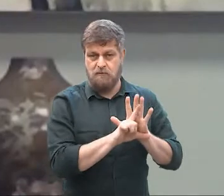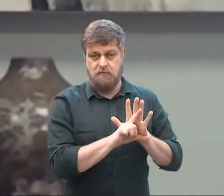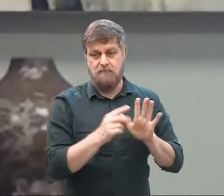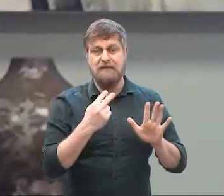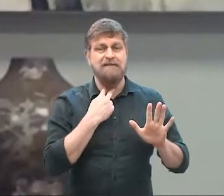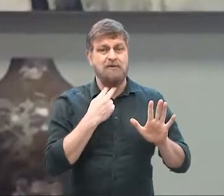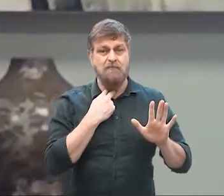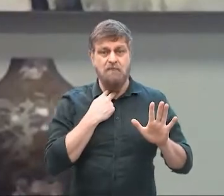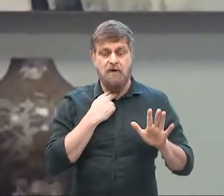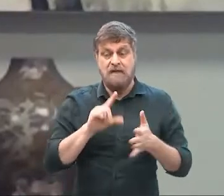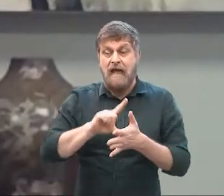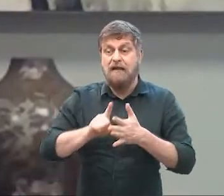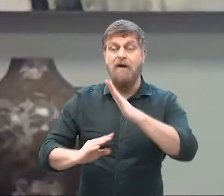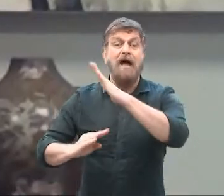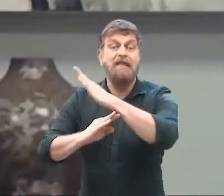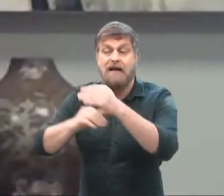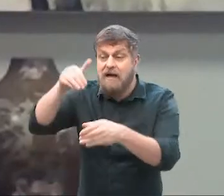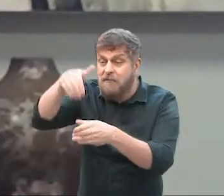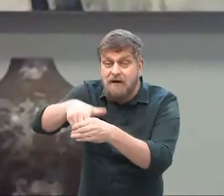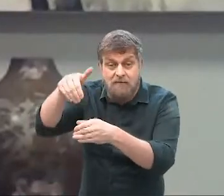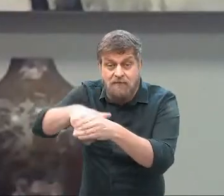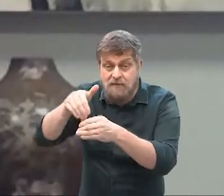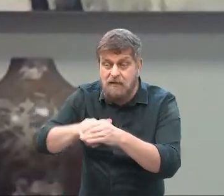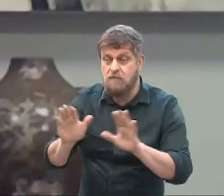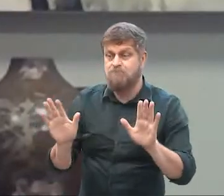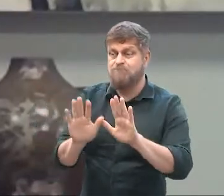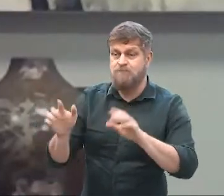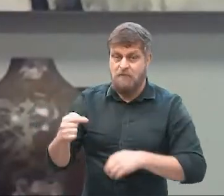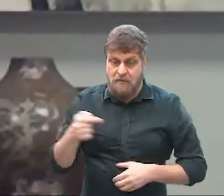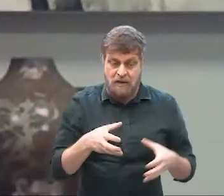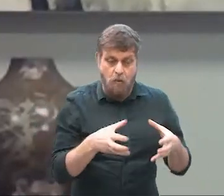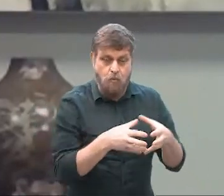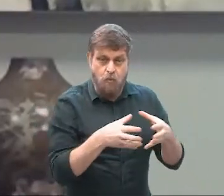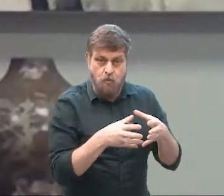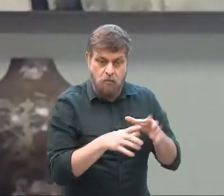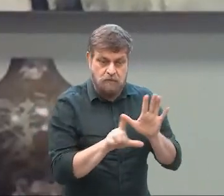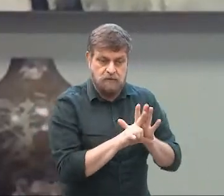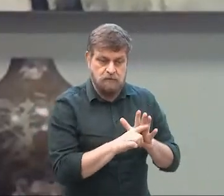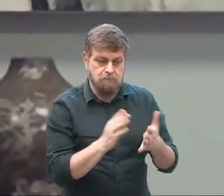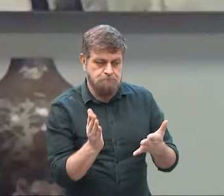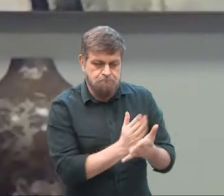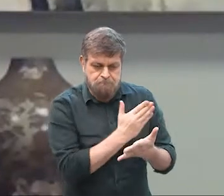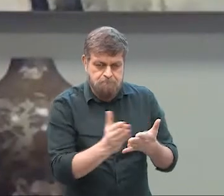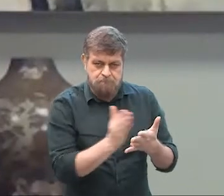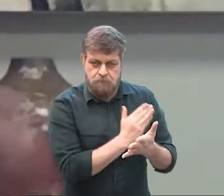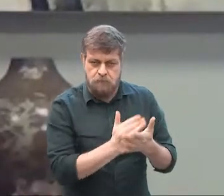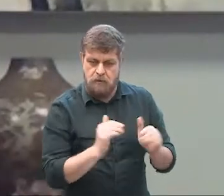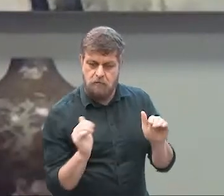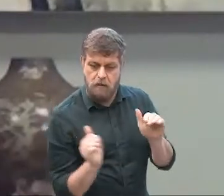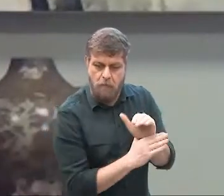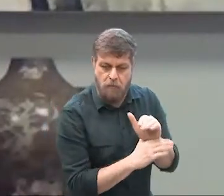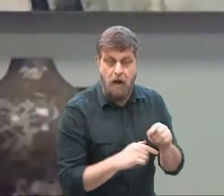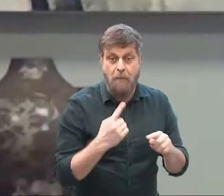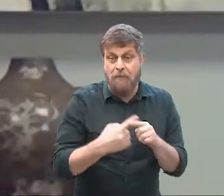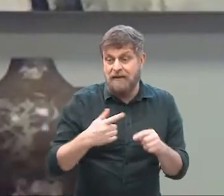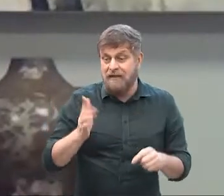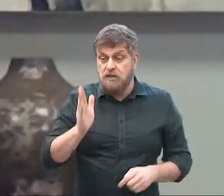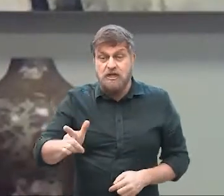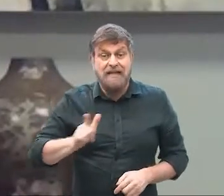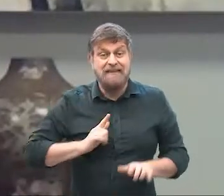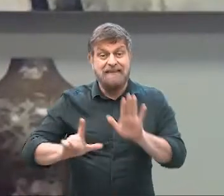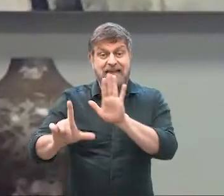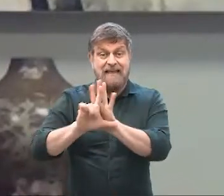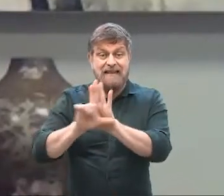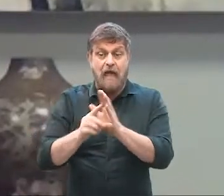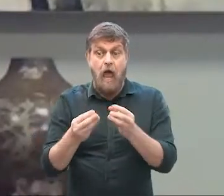nós não coloquemos no ordenamento jurídico do município, onde nós não coloquemos dentro das leis que já existem,